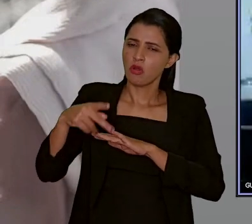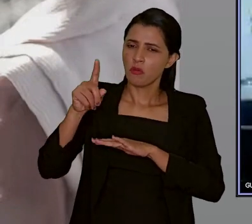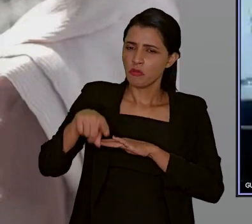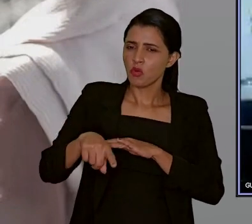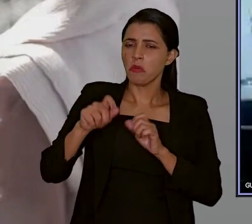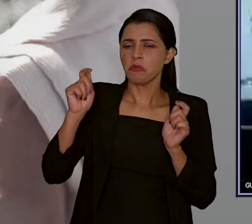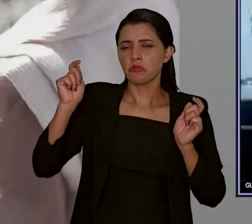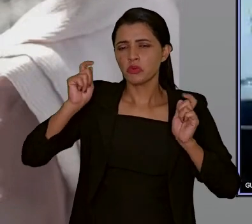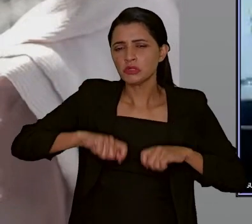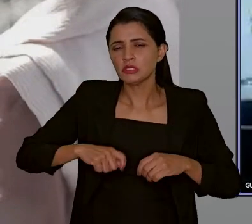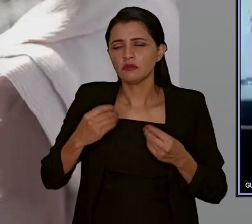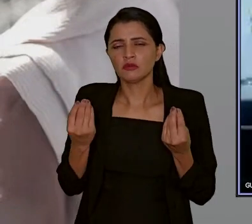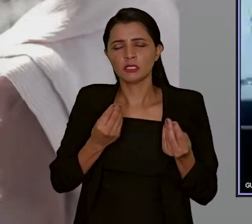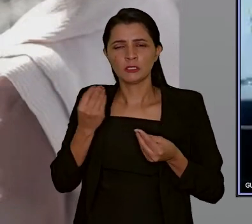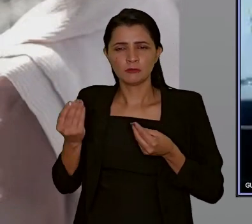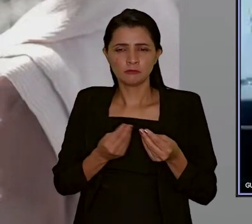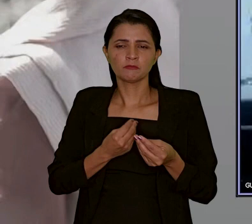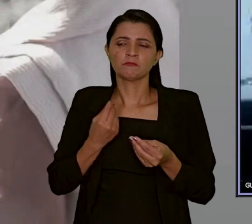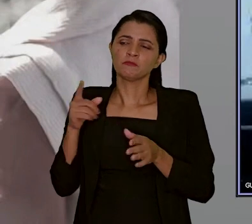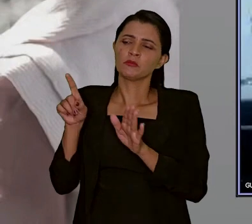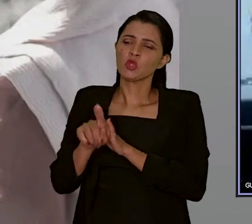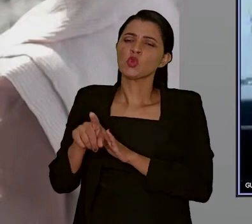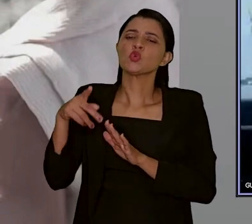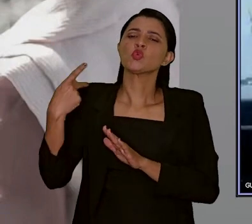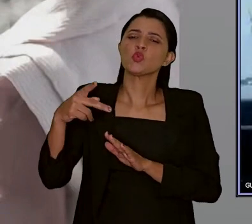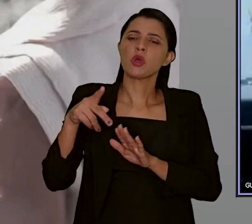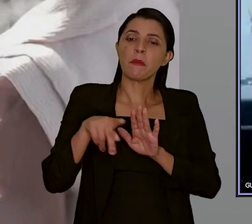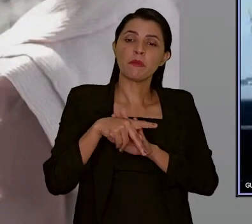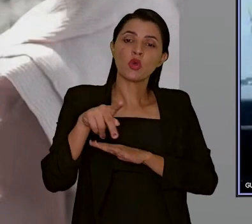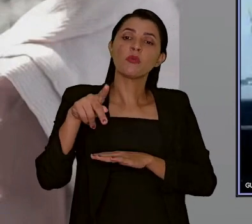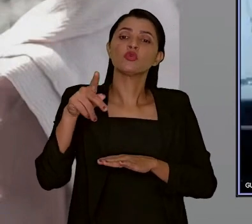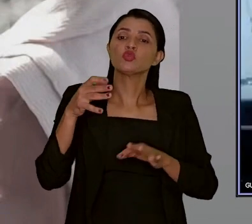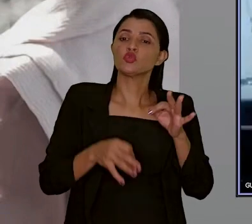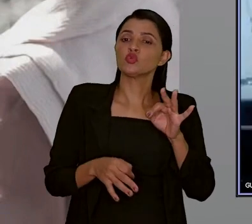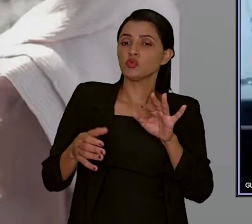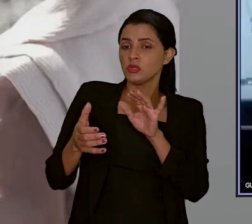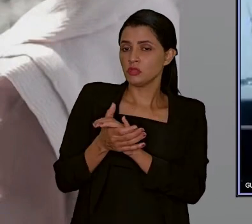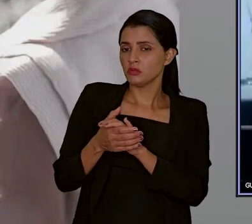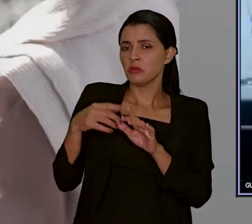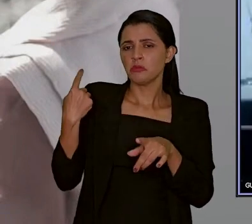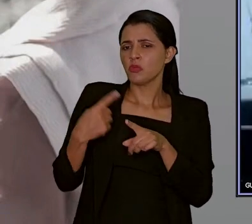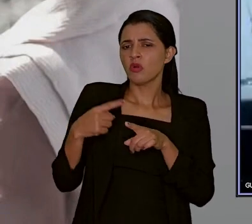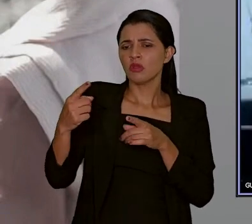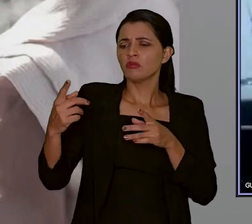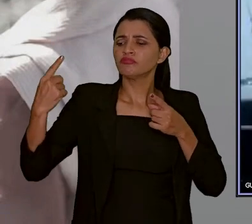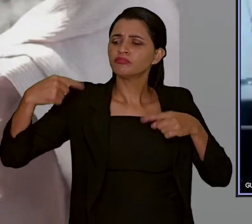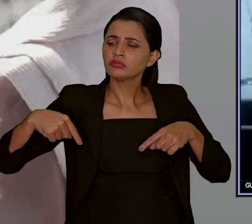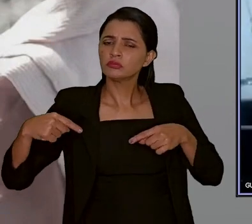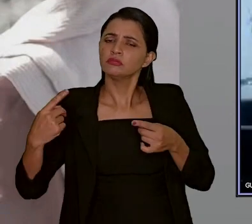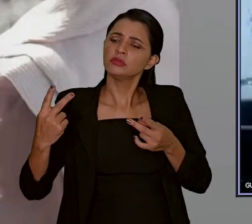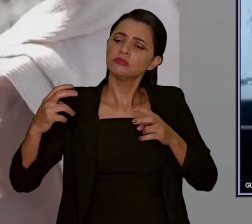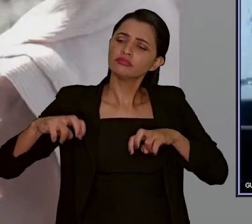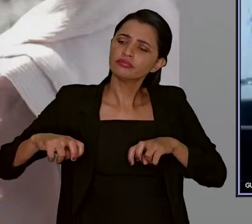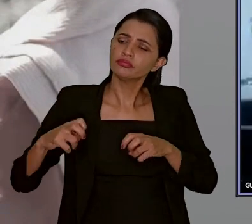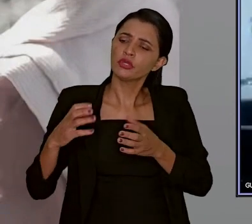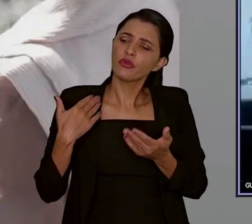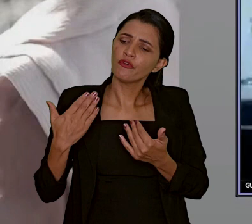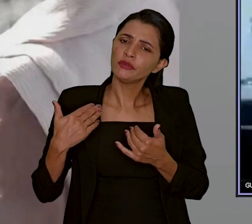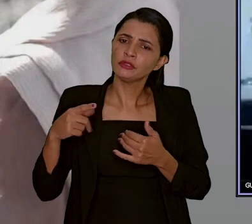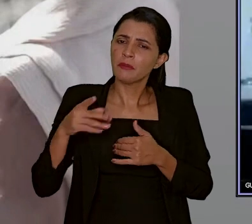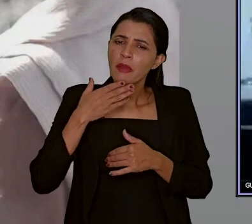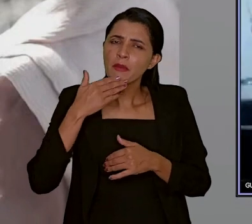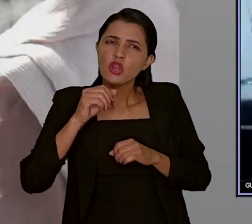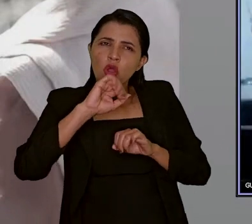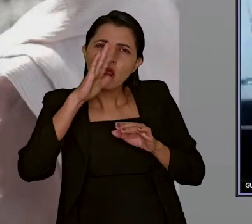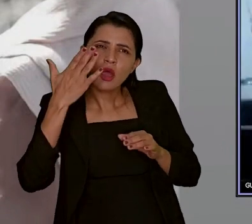possível consulta ao próprio juiz de enlace, por que não conversar com o juiz de enlace para poder melhor esclarecer,